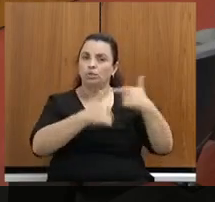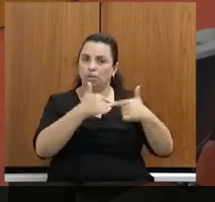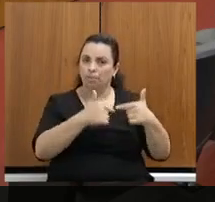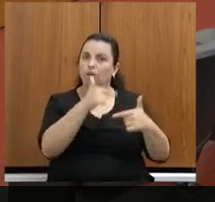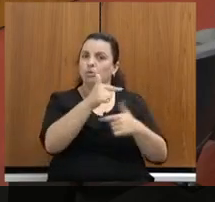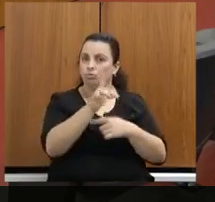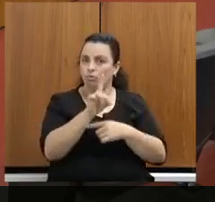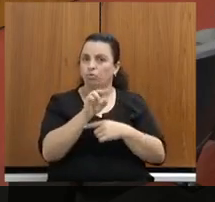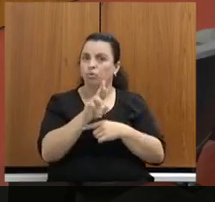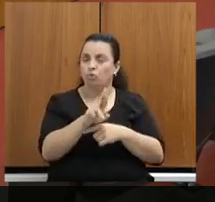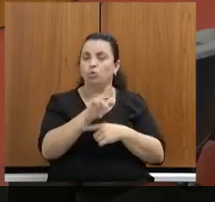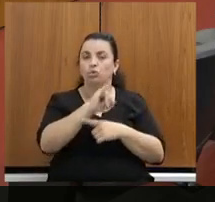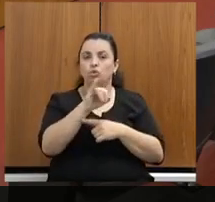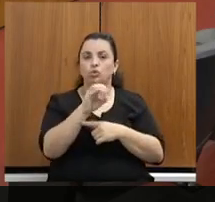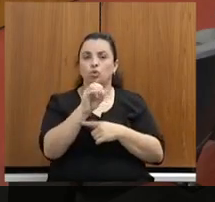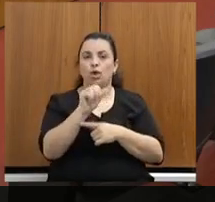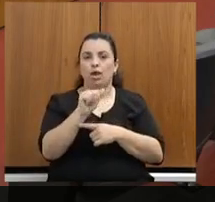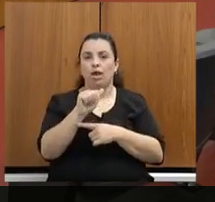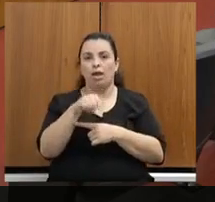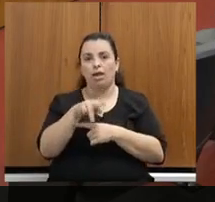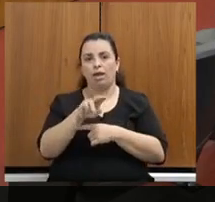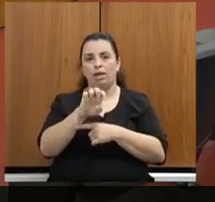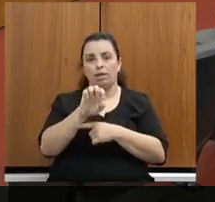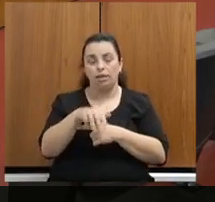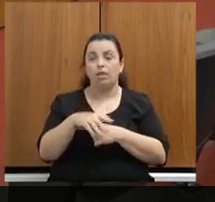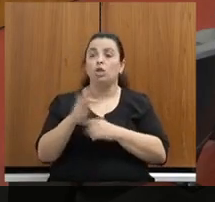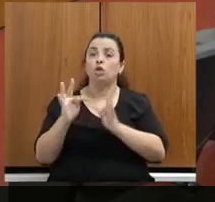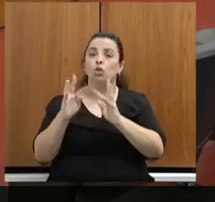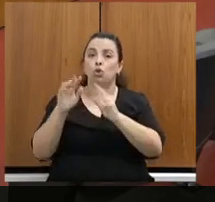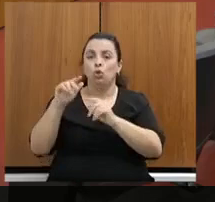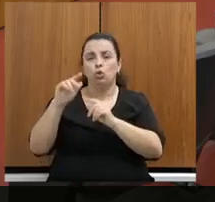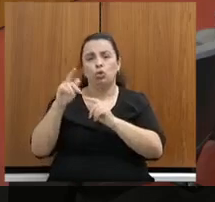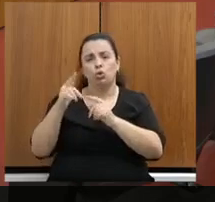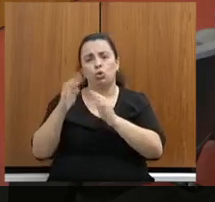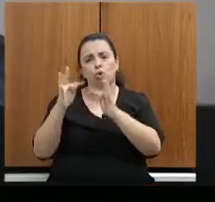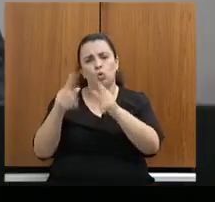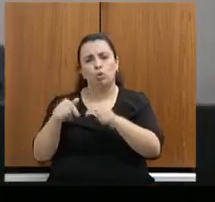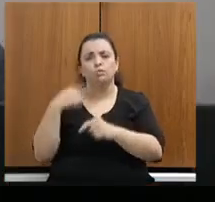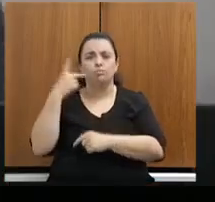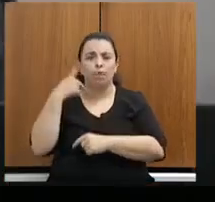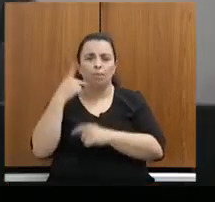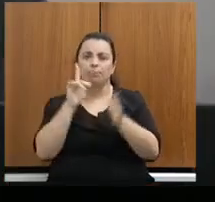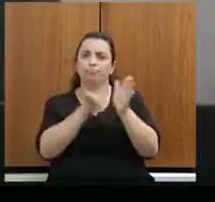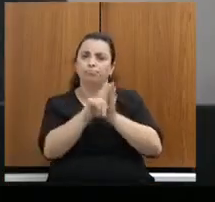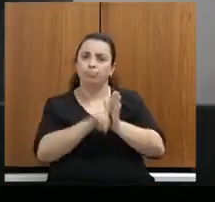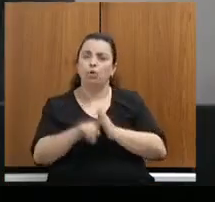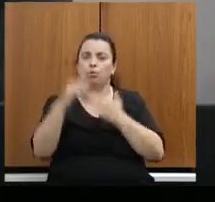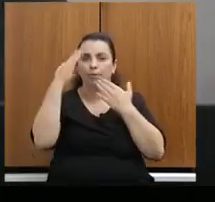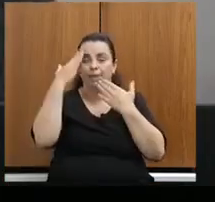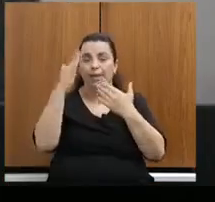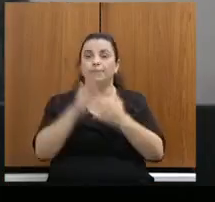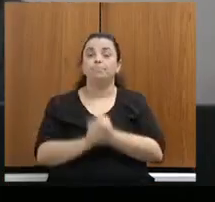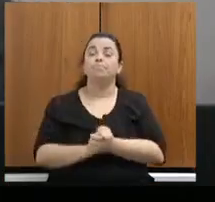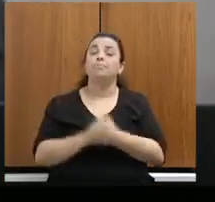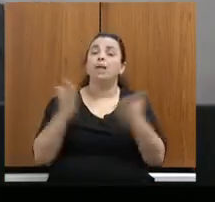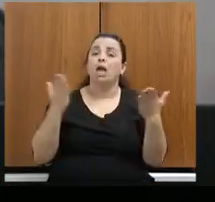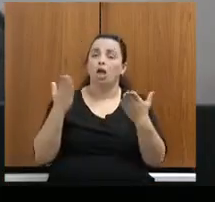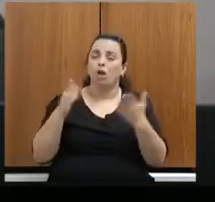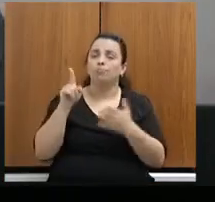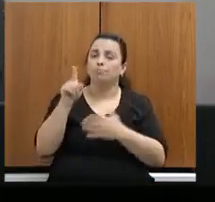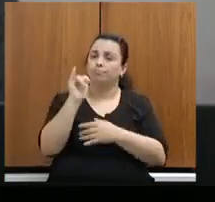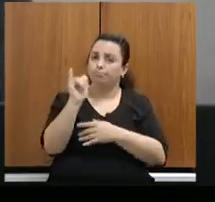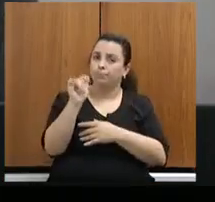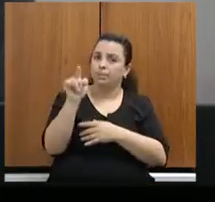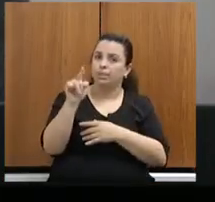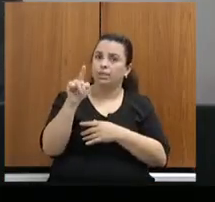pelo Dr Joaquim com a contribuição de todos os parlamentares é deputada cheira chegou aqui para mim